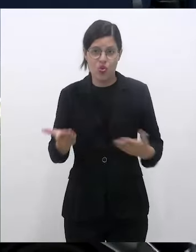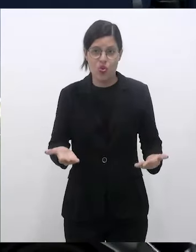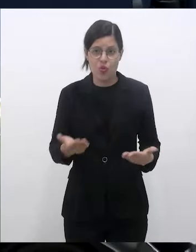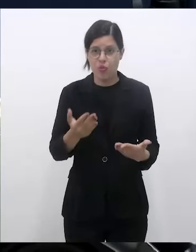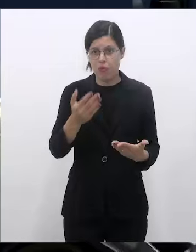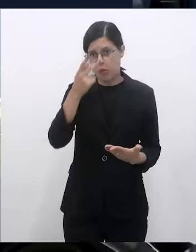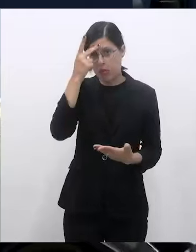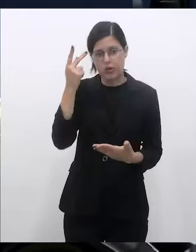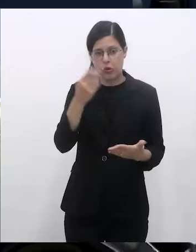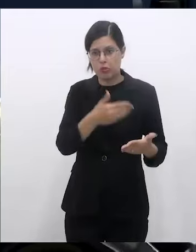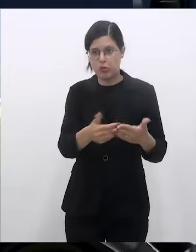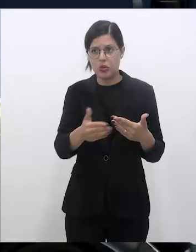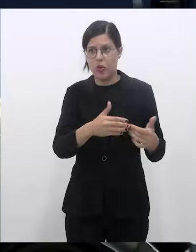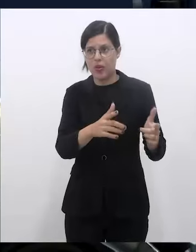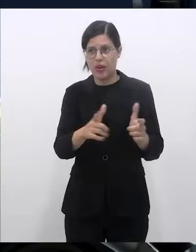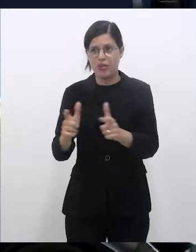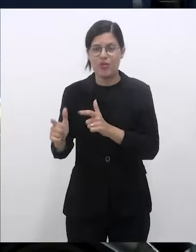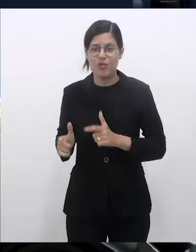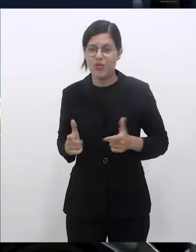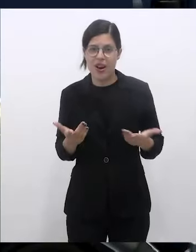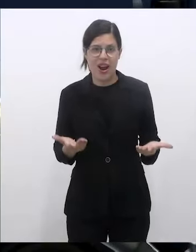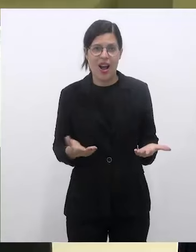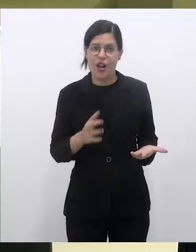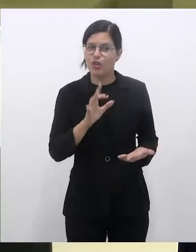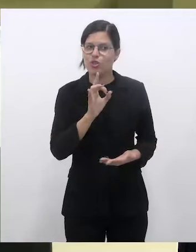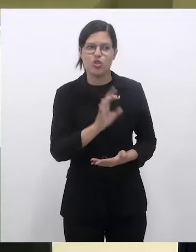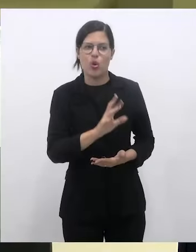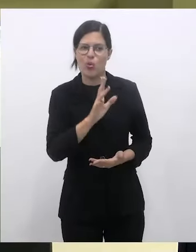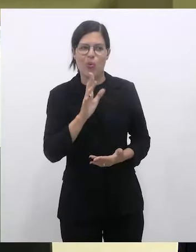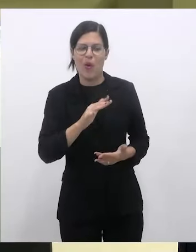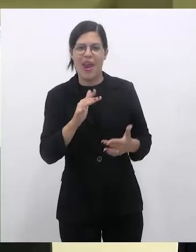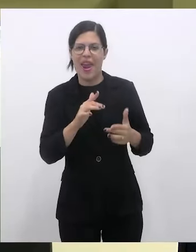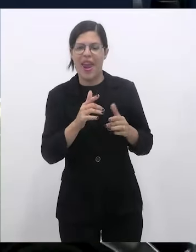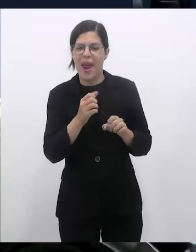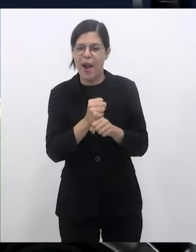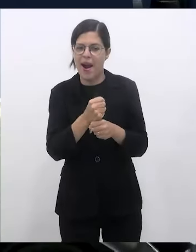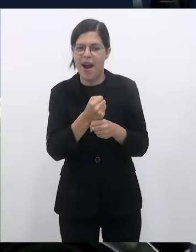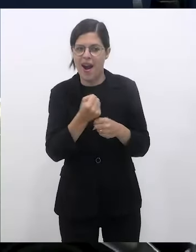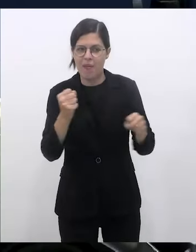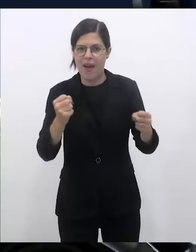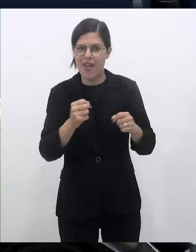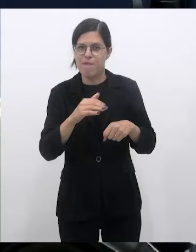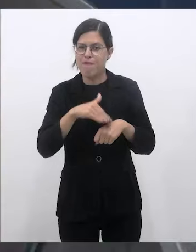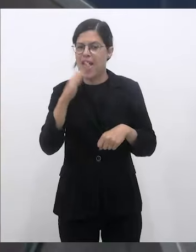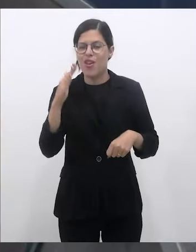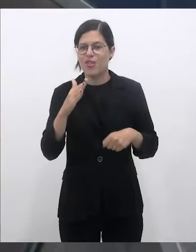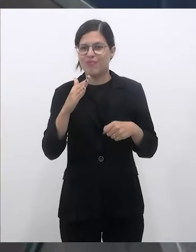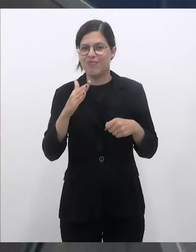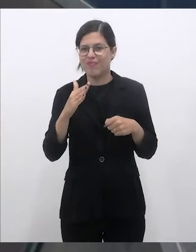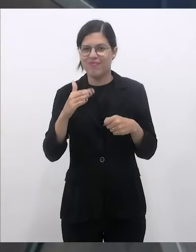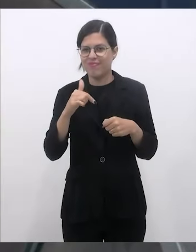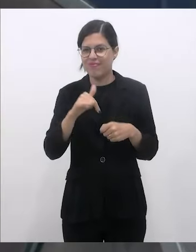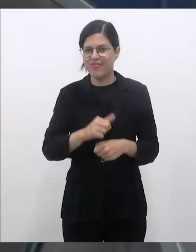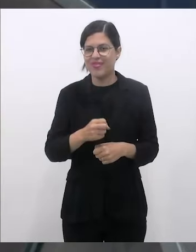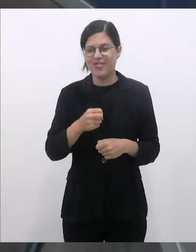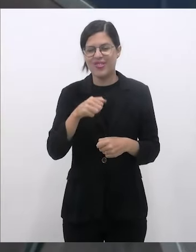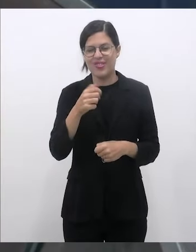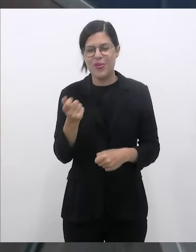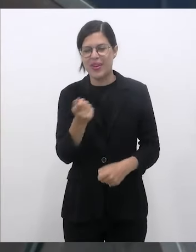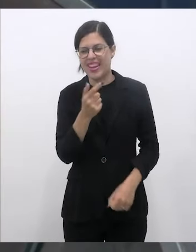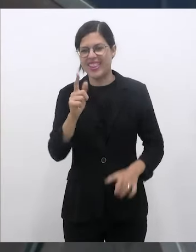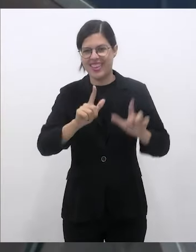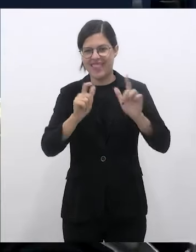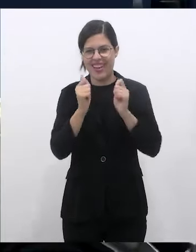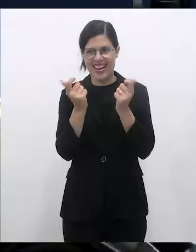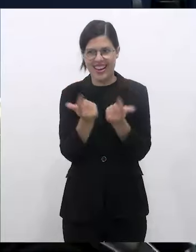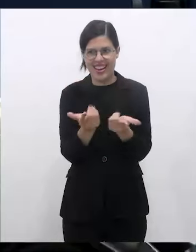Qualquer pessoa, em qualquer parte, pode estar acompanhando. Isso não é maior que a TV Alerj. Gostei dessa. Não é? Ué. Isso